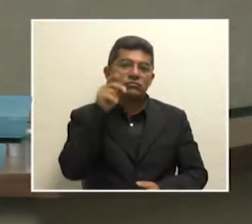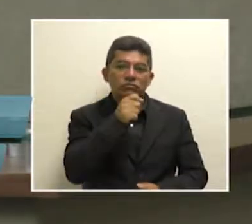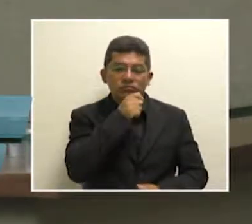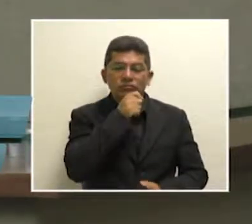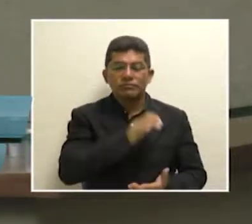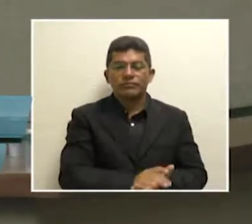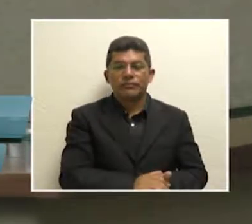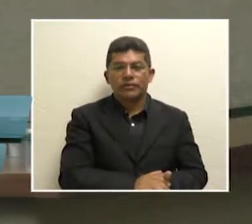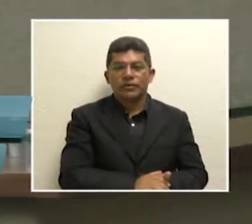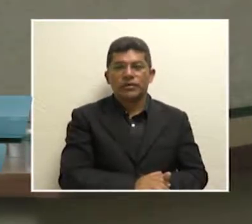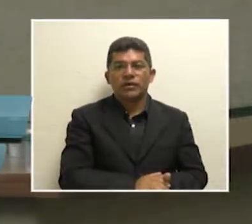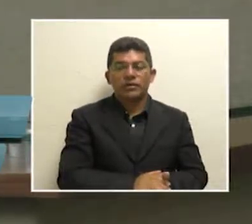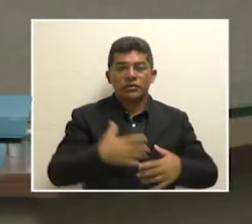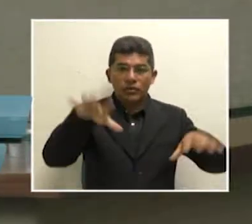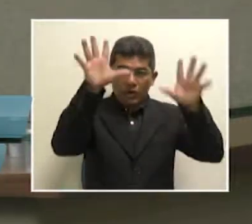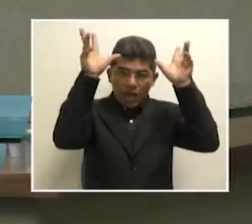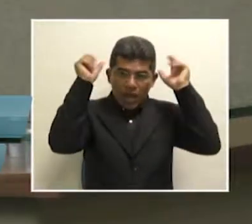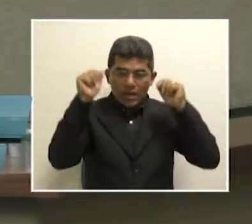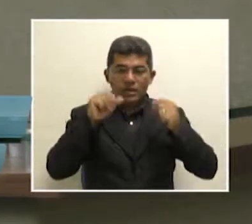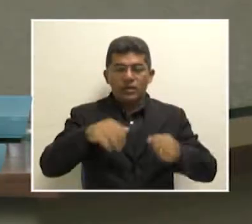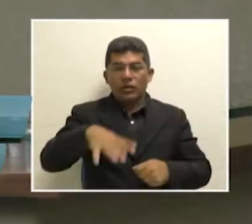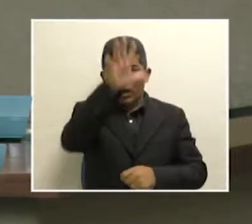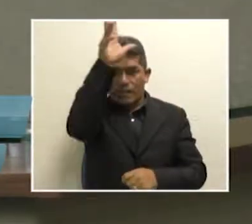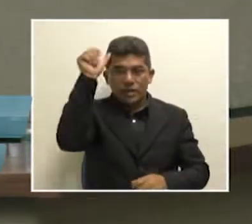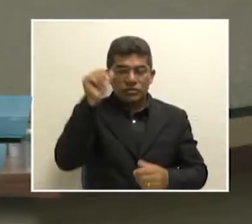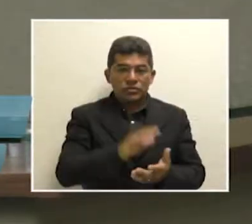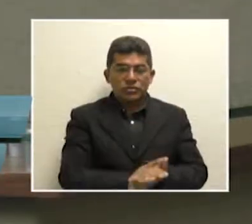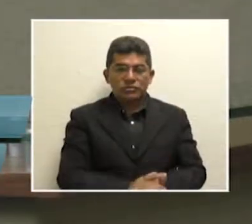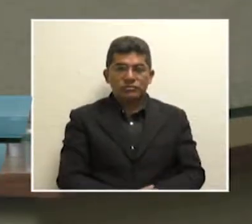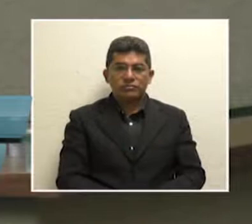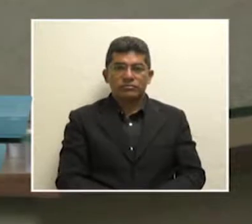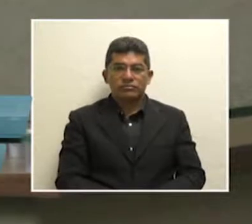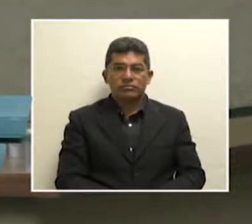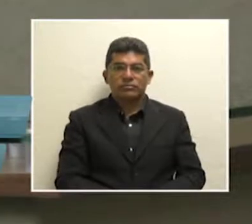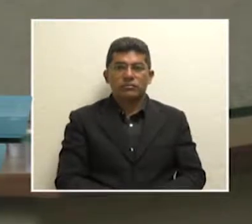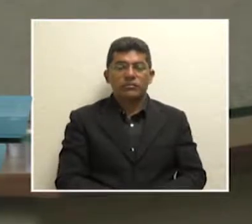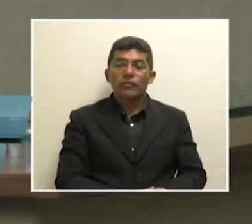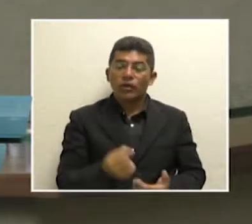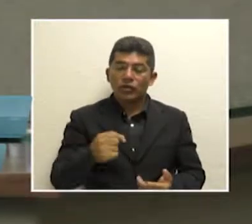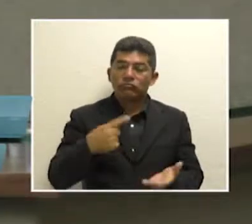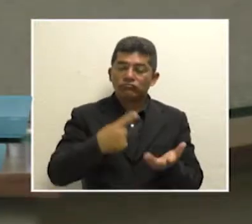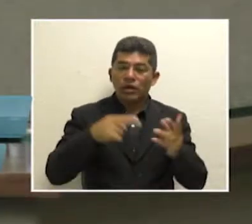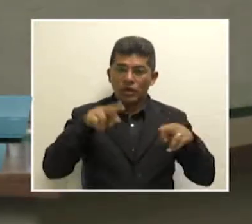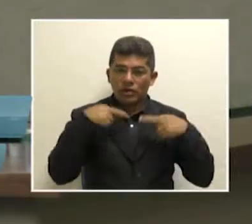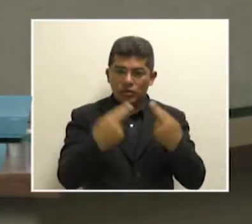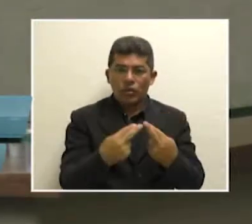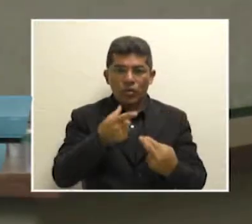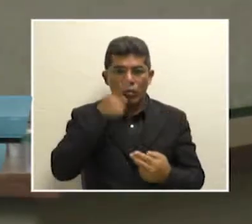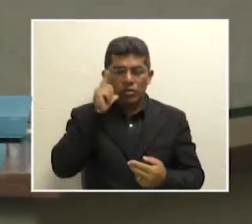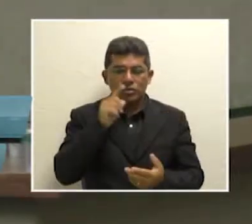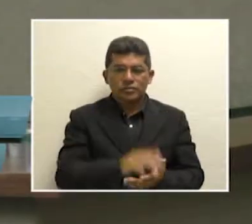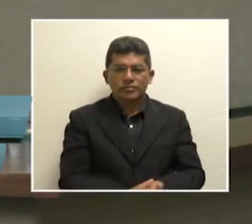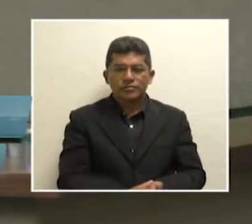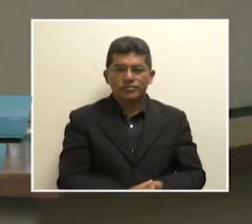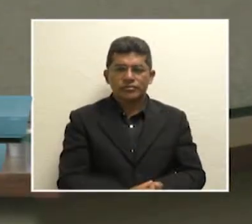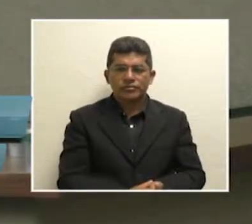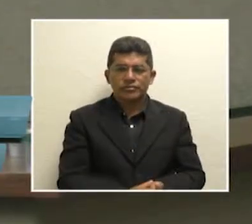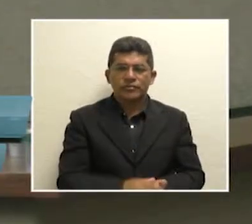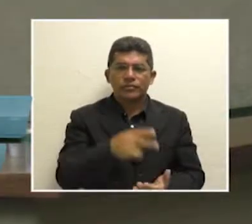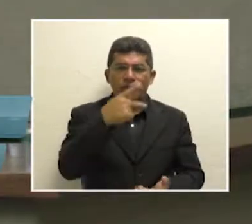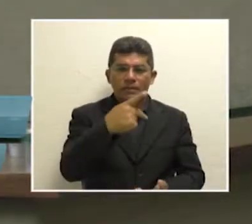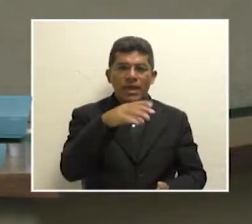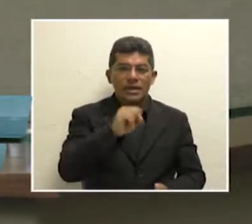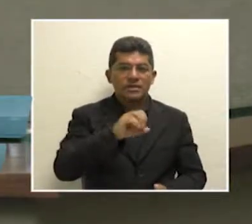com a presença dos governadores Marcos Rocha e Denário, ambos do